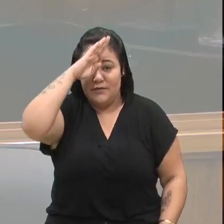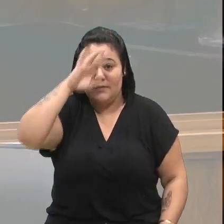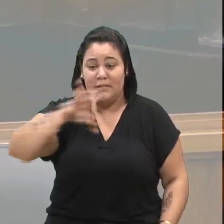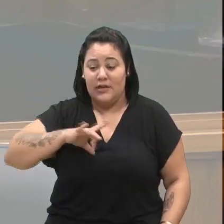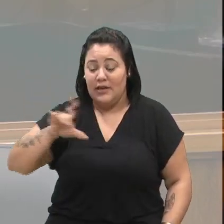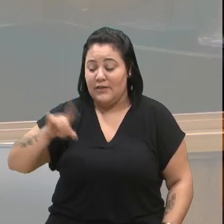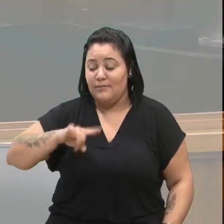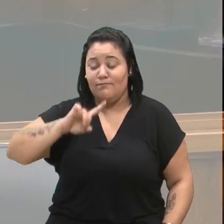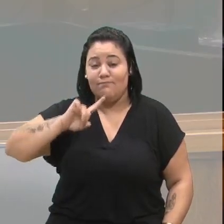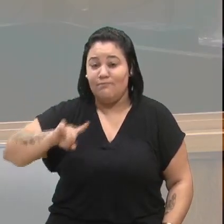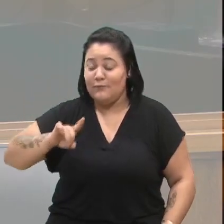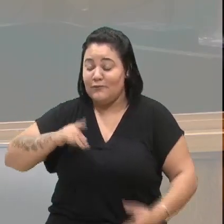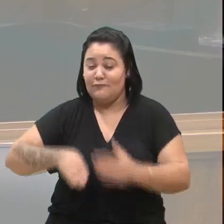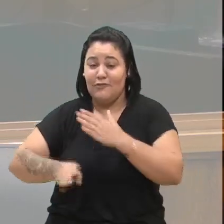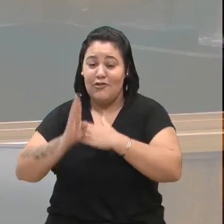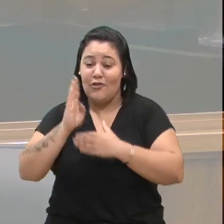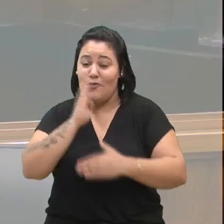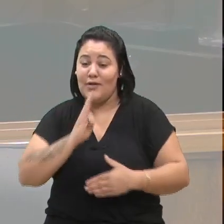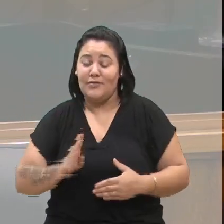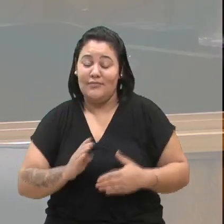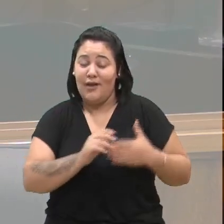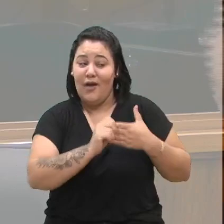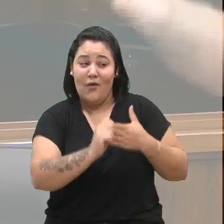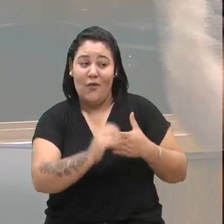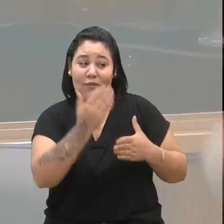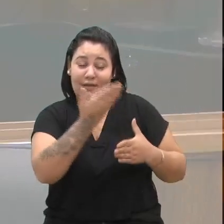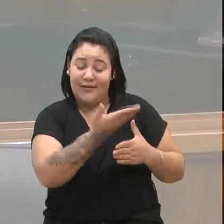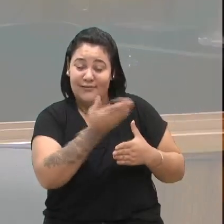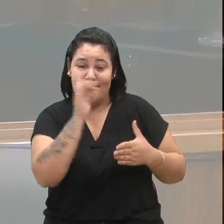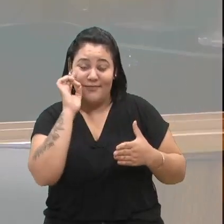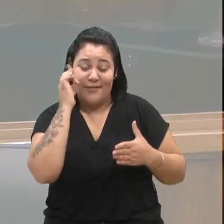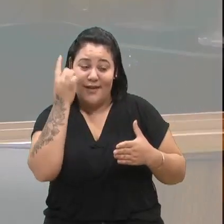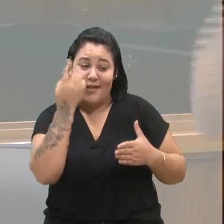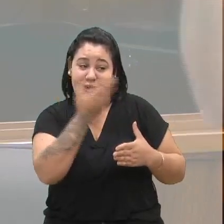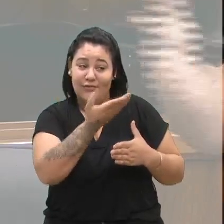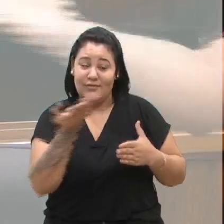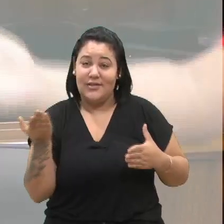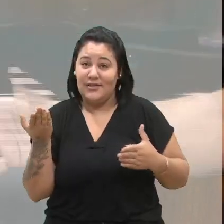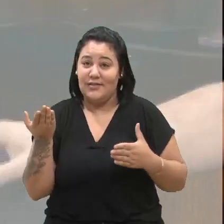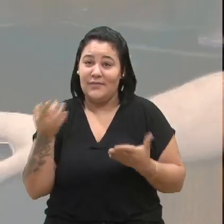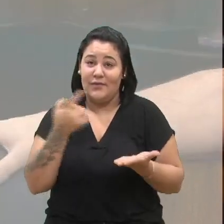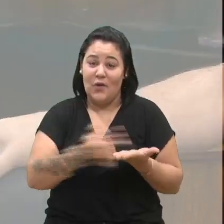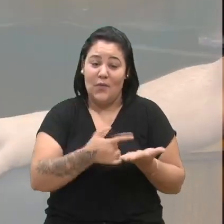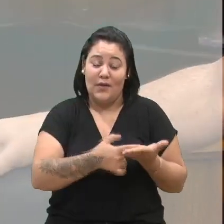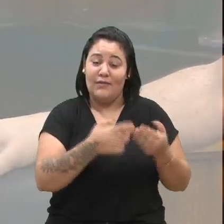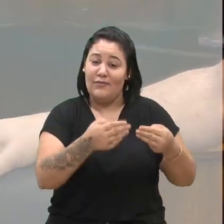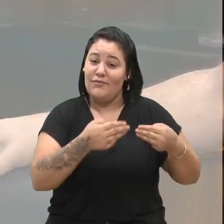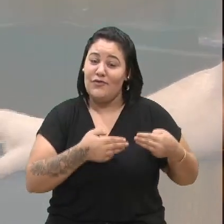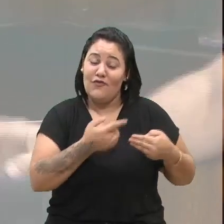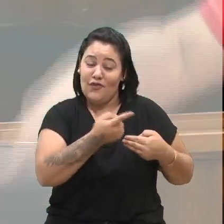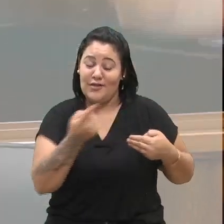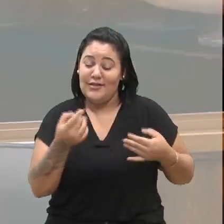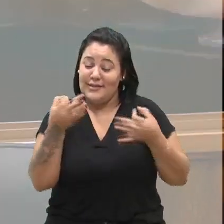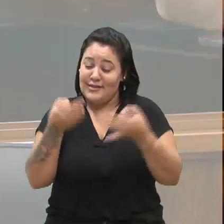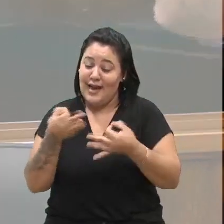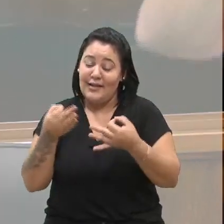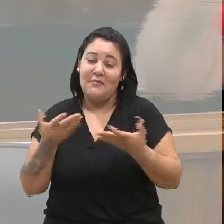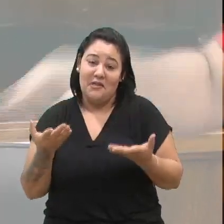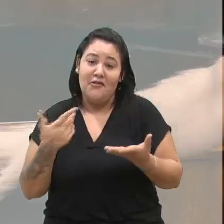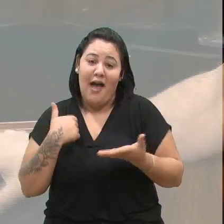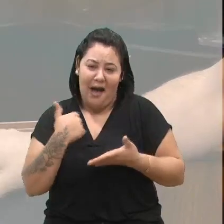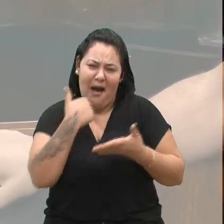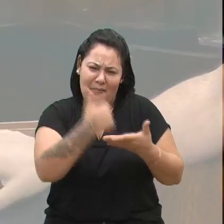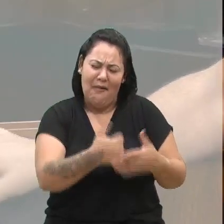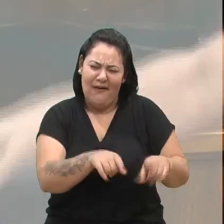do Brasil. E seguindo a lógica de vocês, né, de acordo com essa moção, vocês também certamente devem ser favoráveis